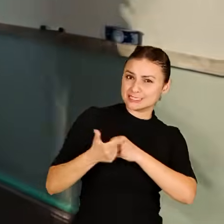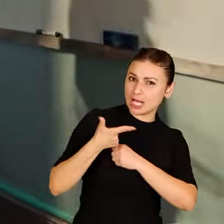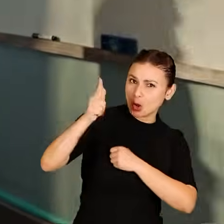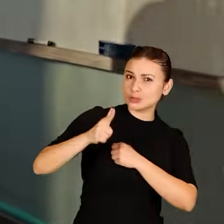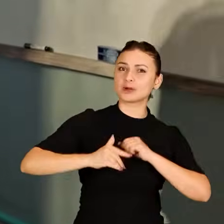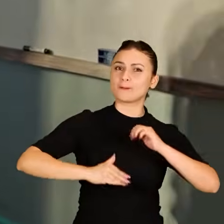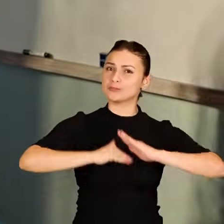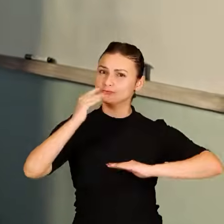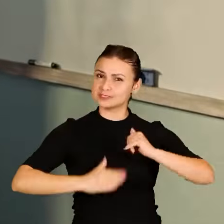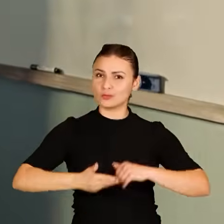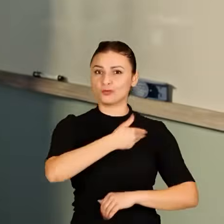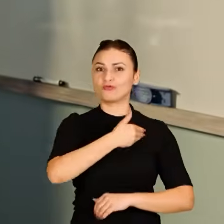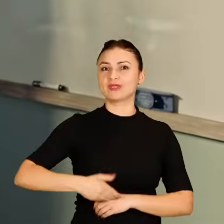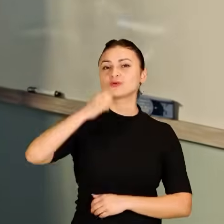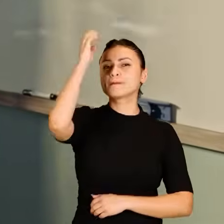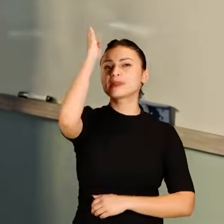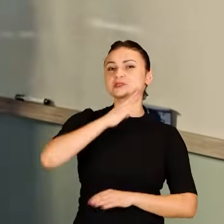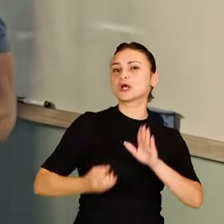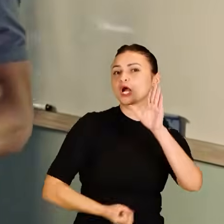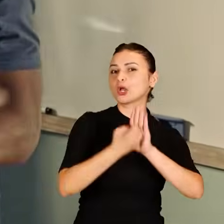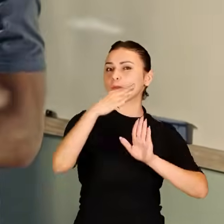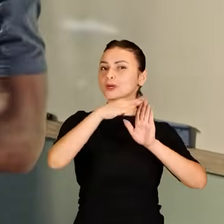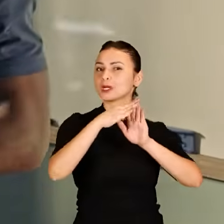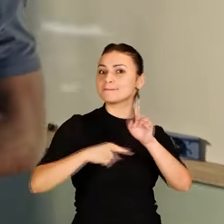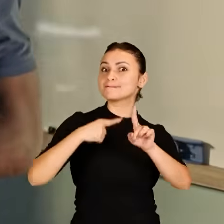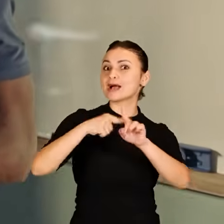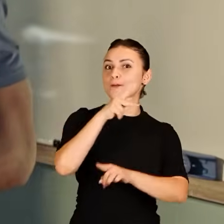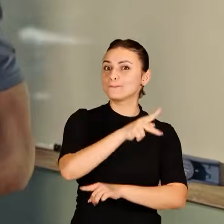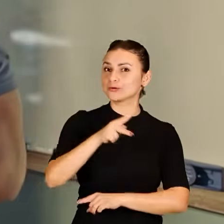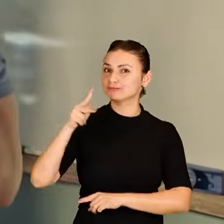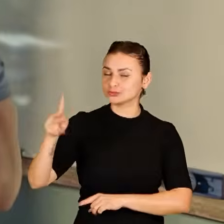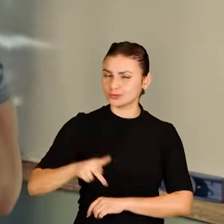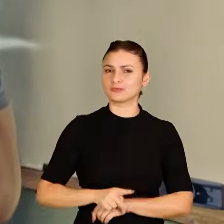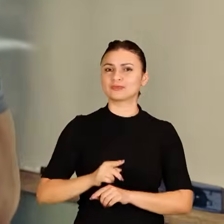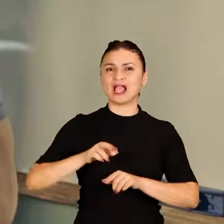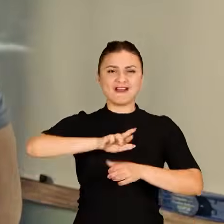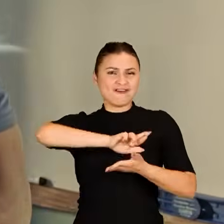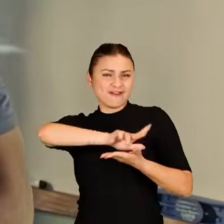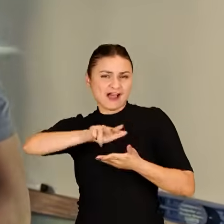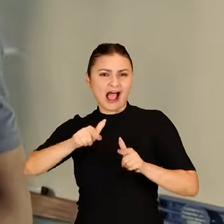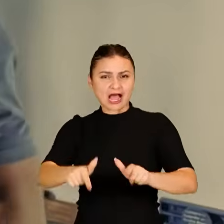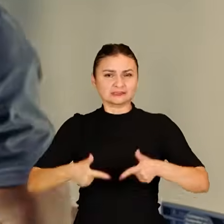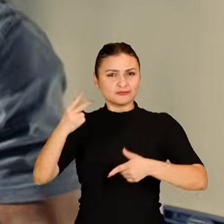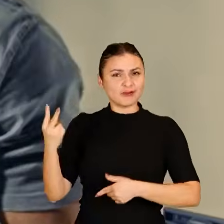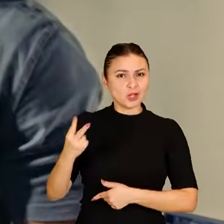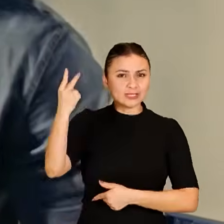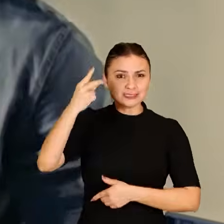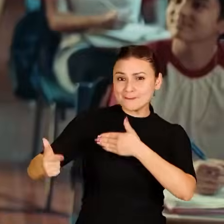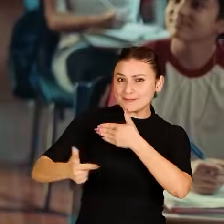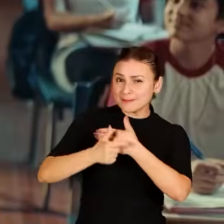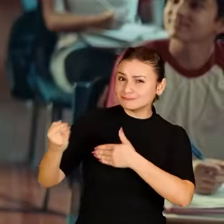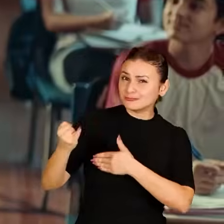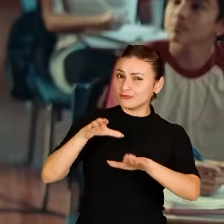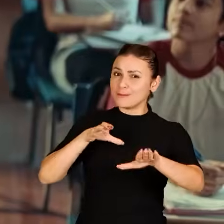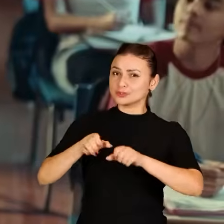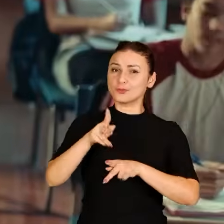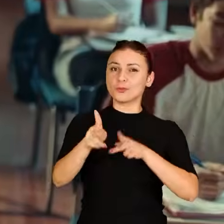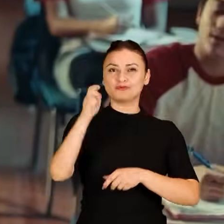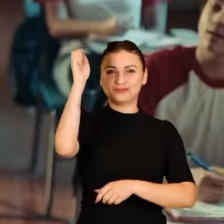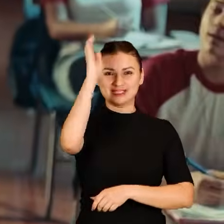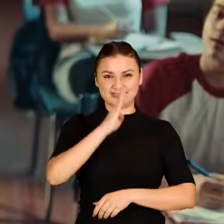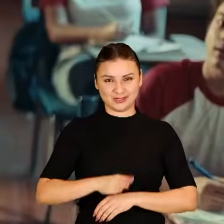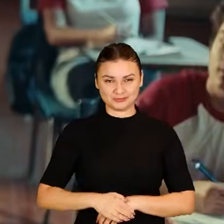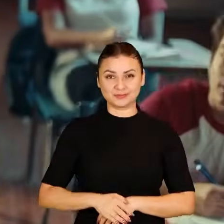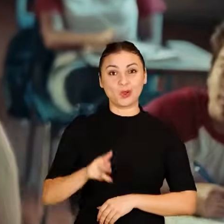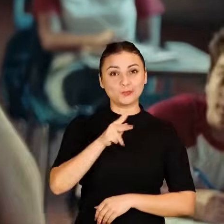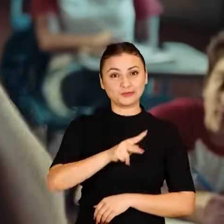o governo do Brasil criou o programa Mais Professores. Um conjunto de ações que valorizam quem tem um papel central na formação dos